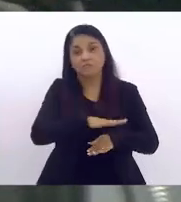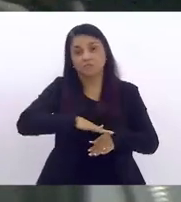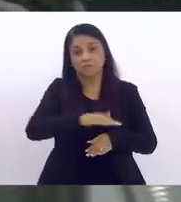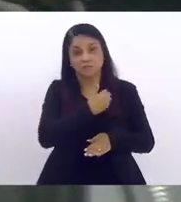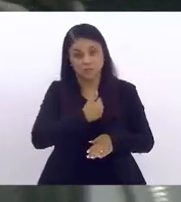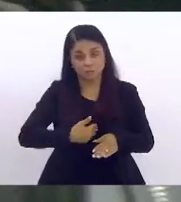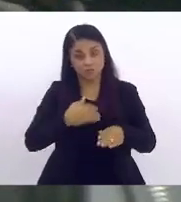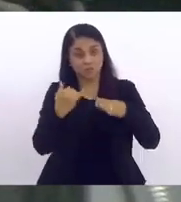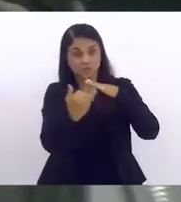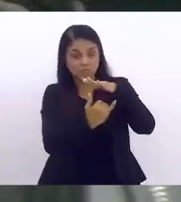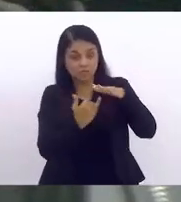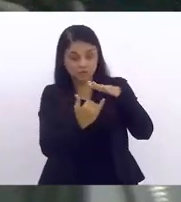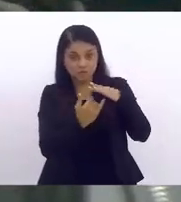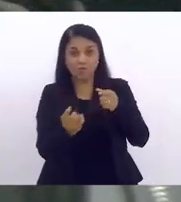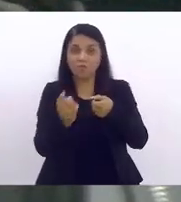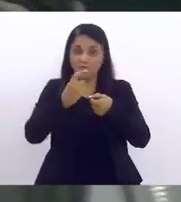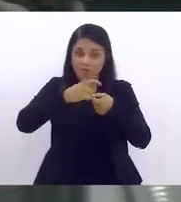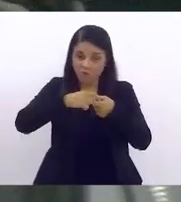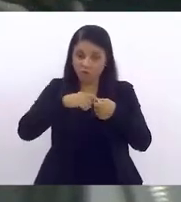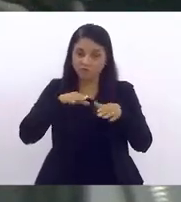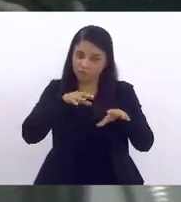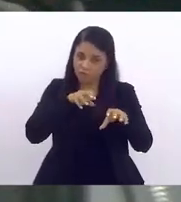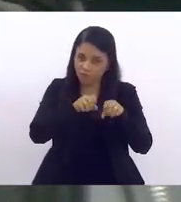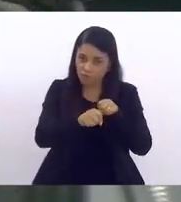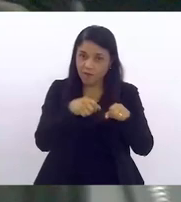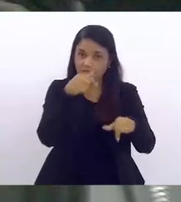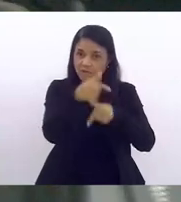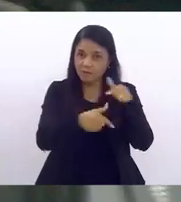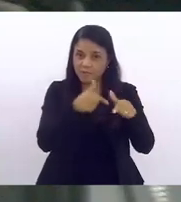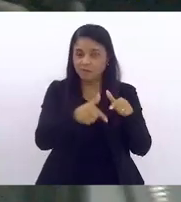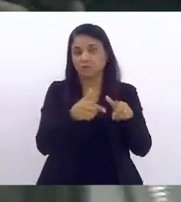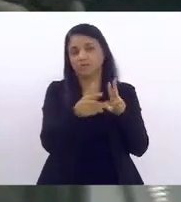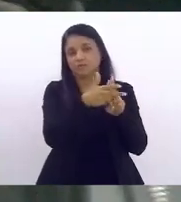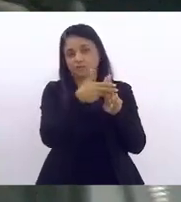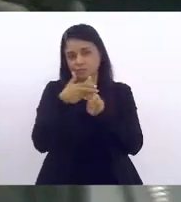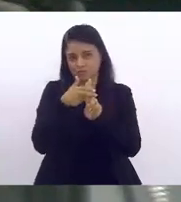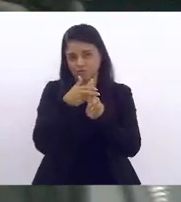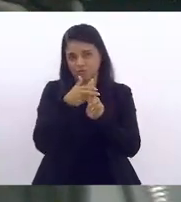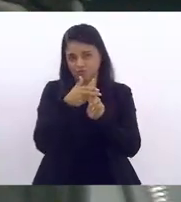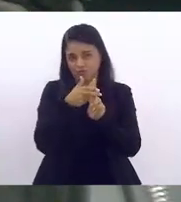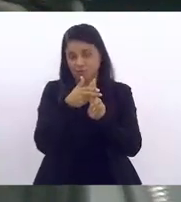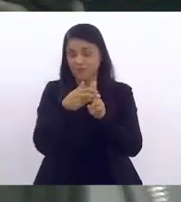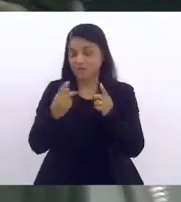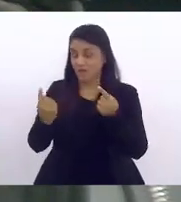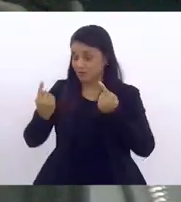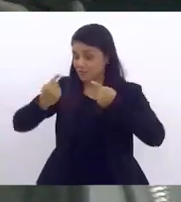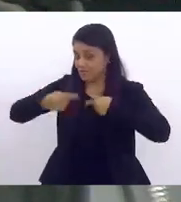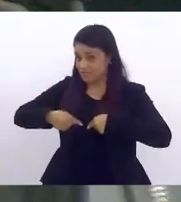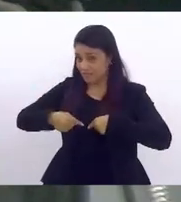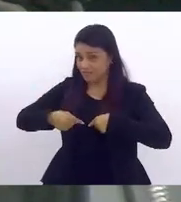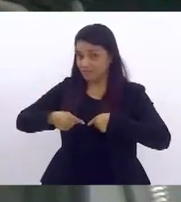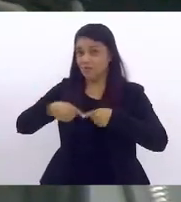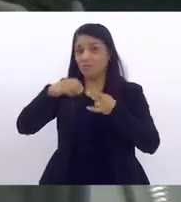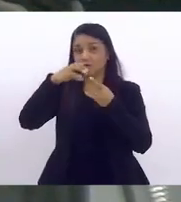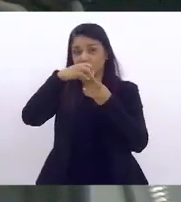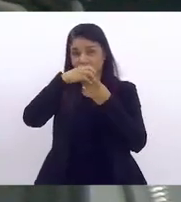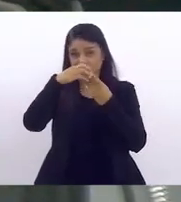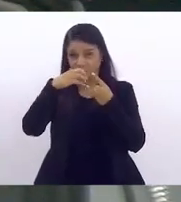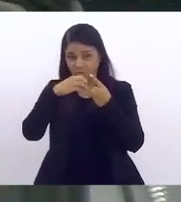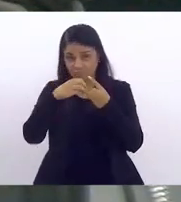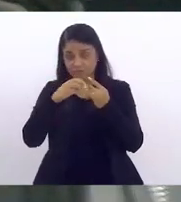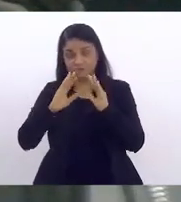essas instituições voltem a formar os trabalhadores do SUS. Esse é o desafio que está colocado para a Fiocruz, para a